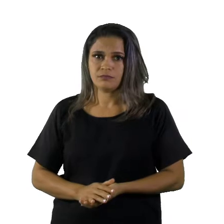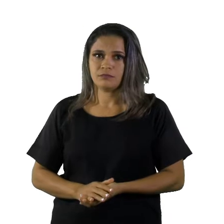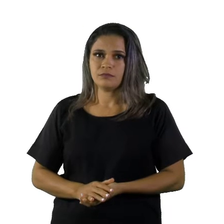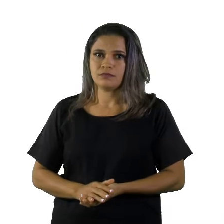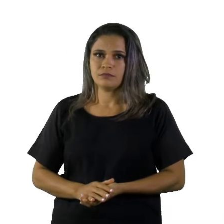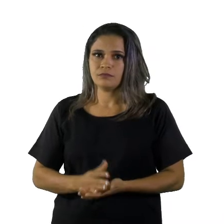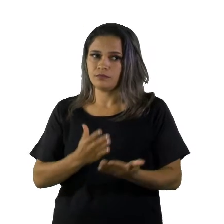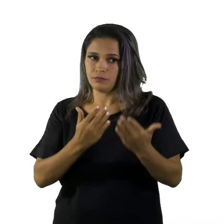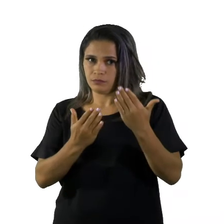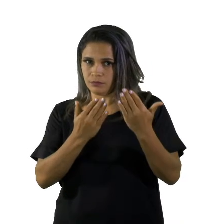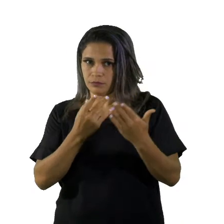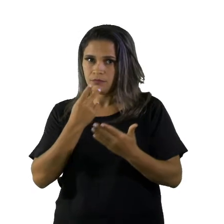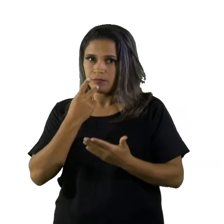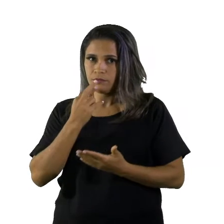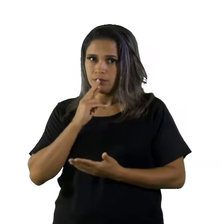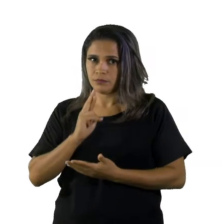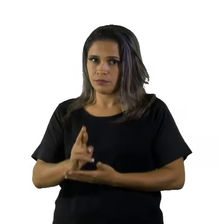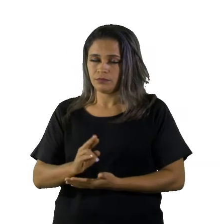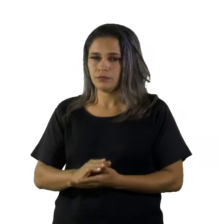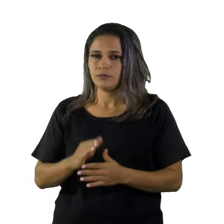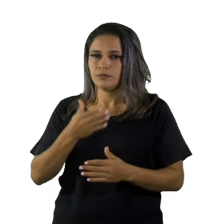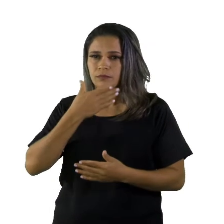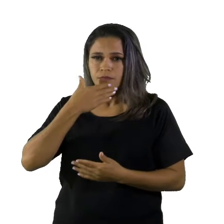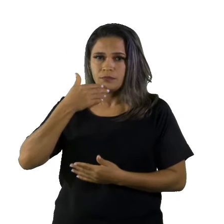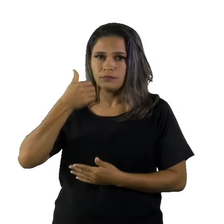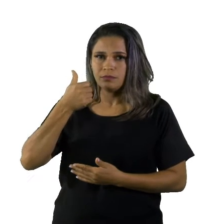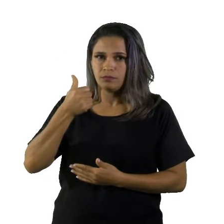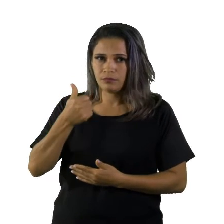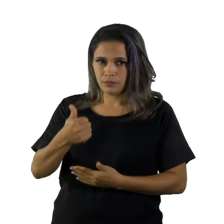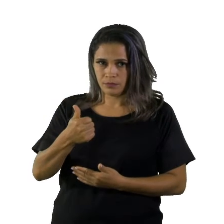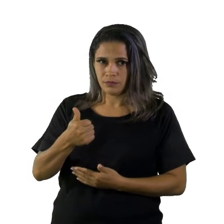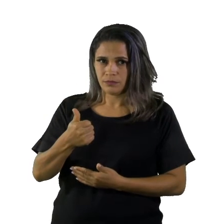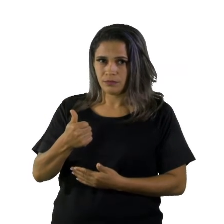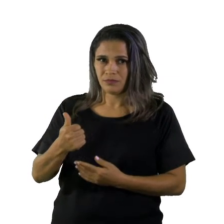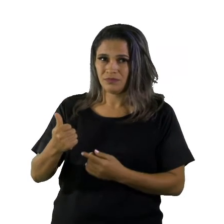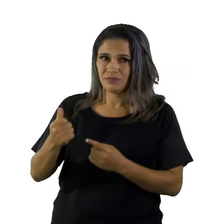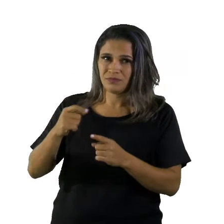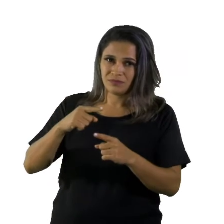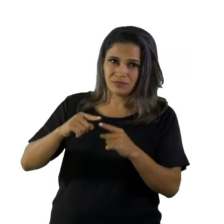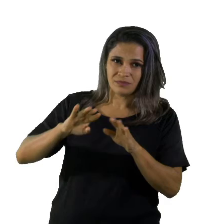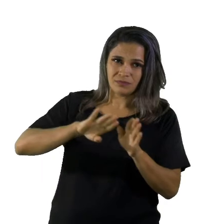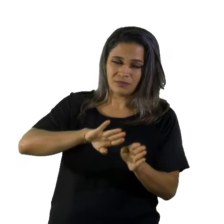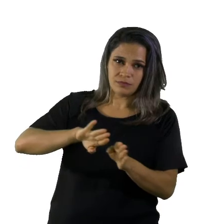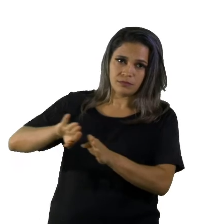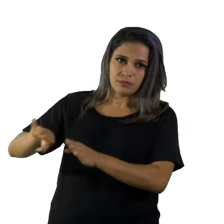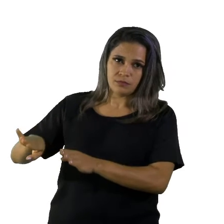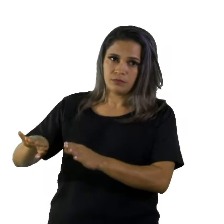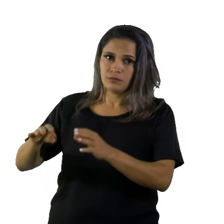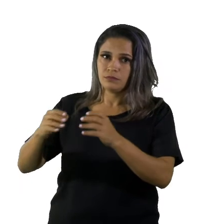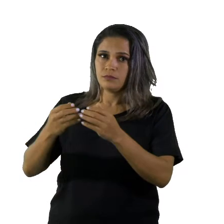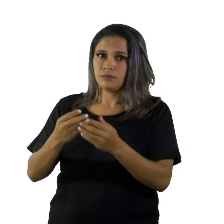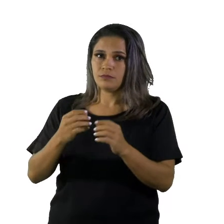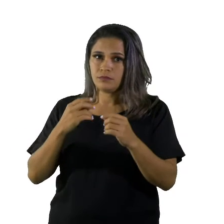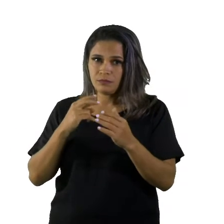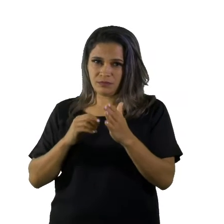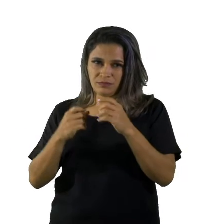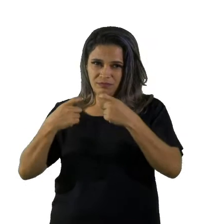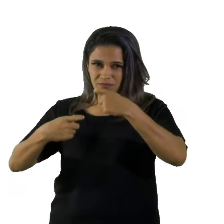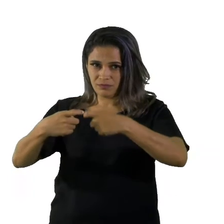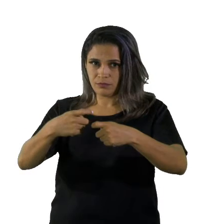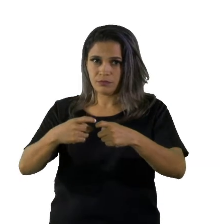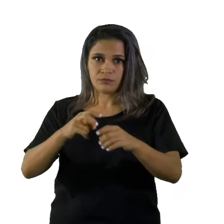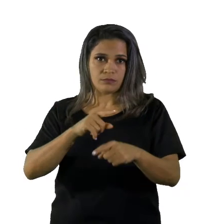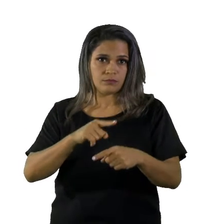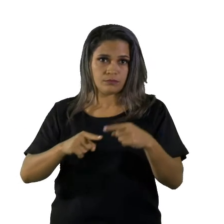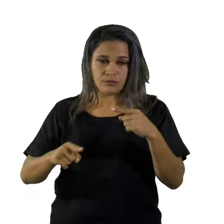da psicóloga. A melhor forma de se combater uma violência negativa é explicando à criança o porquê daquilo não